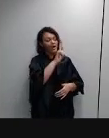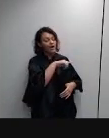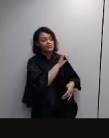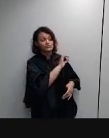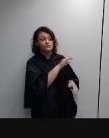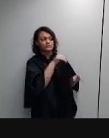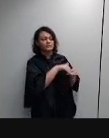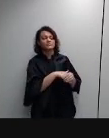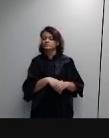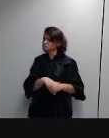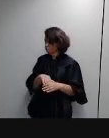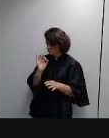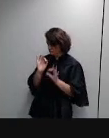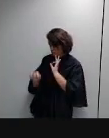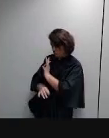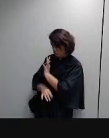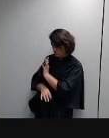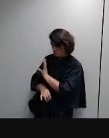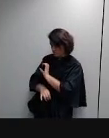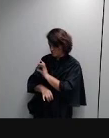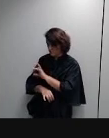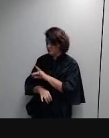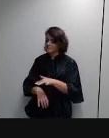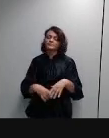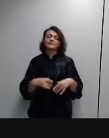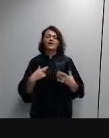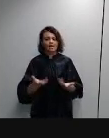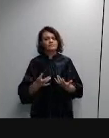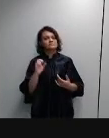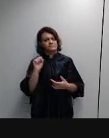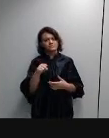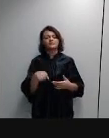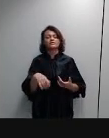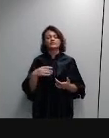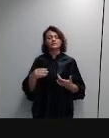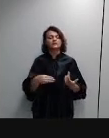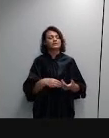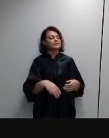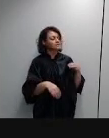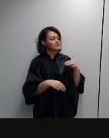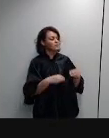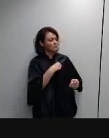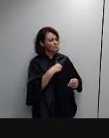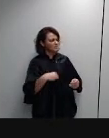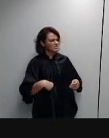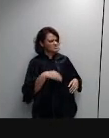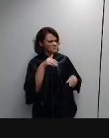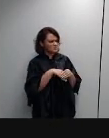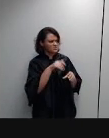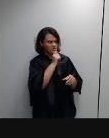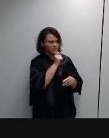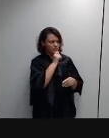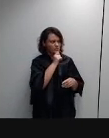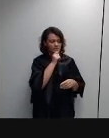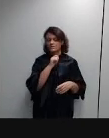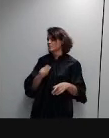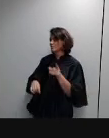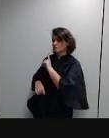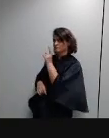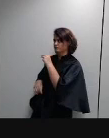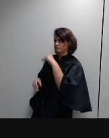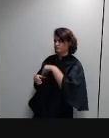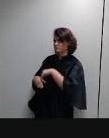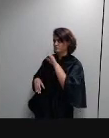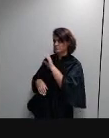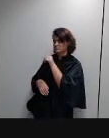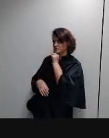Benedito foi colocado nesse sentido Então meninas fica como eu edito não voltou meu não ele não botou o médico do